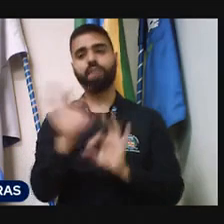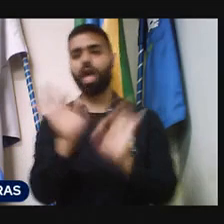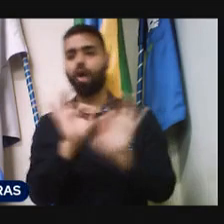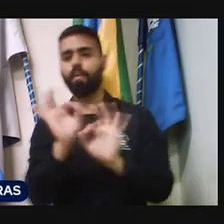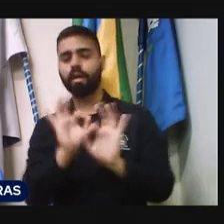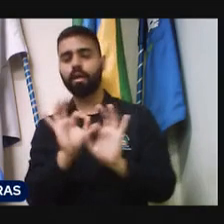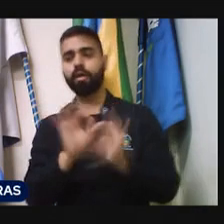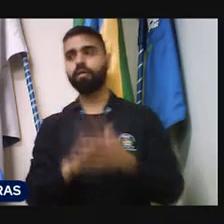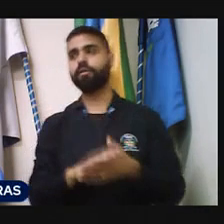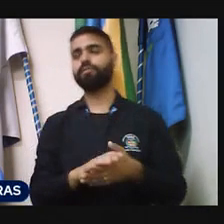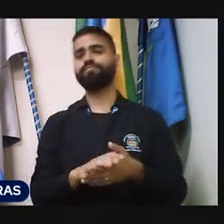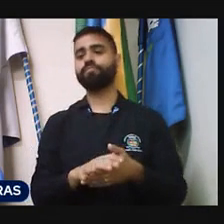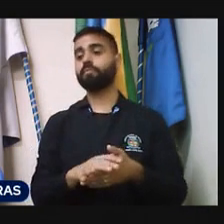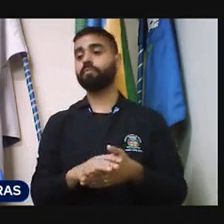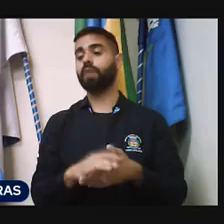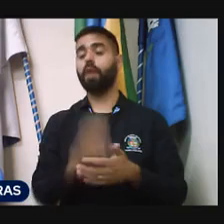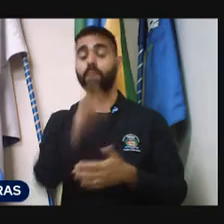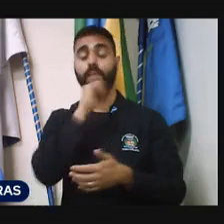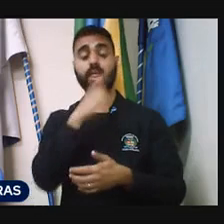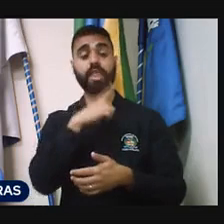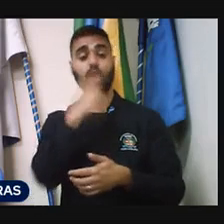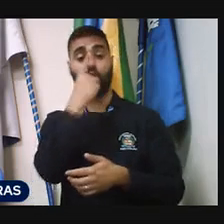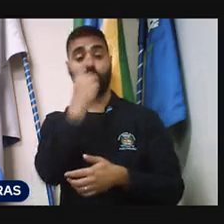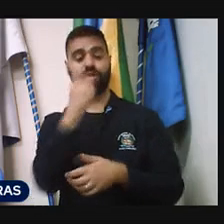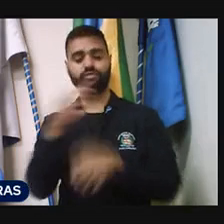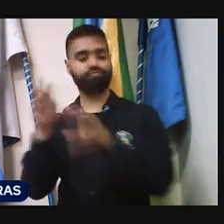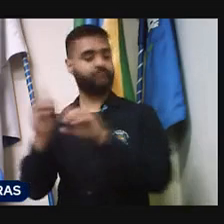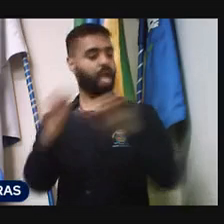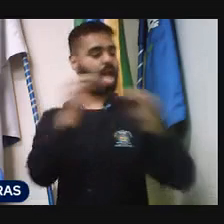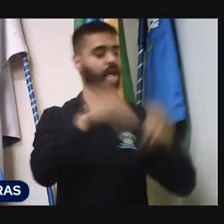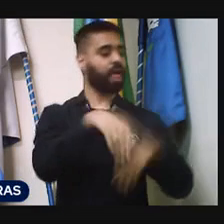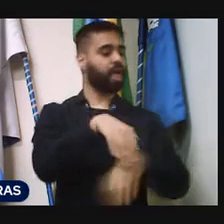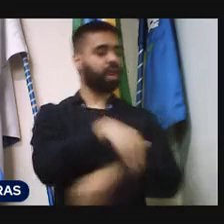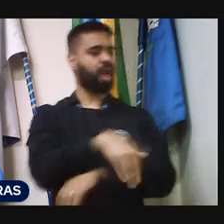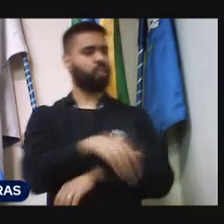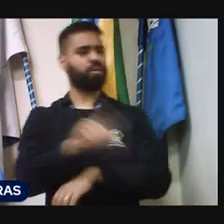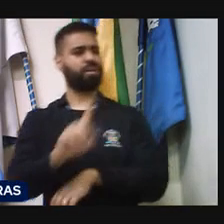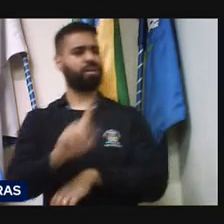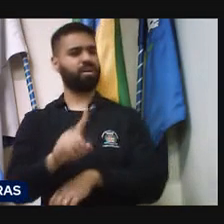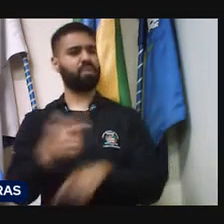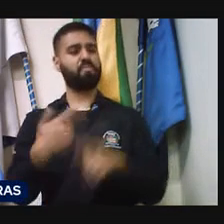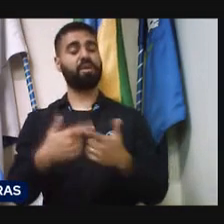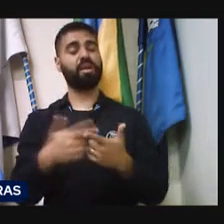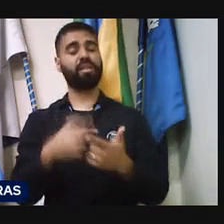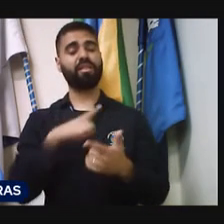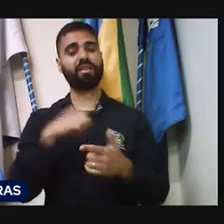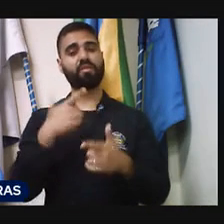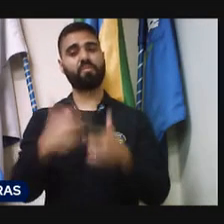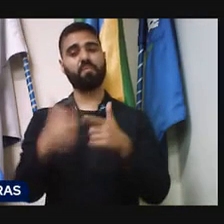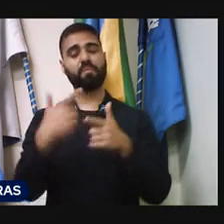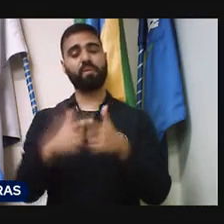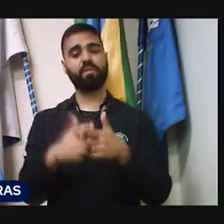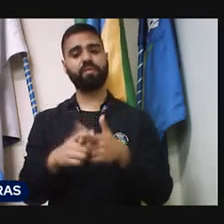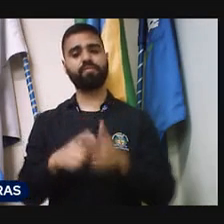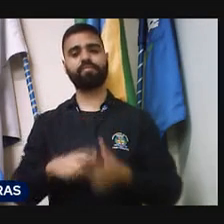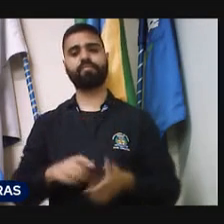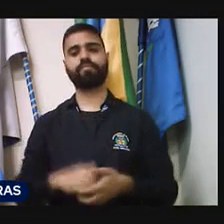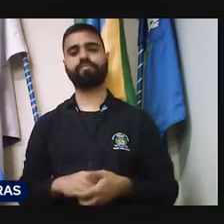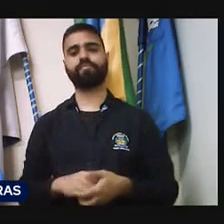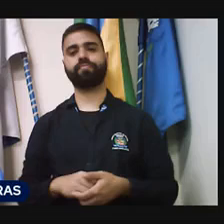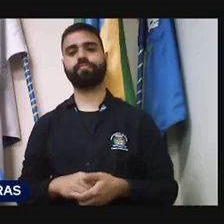ajuste que não joga esse lixo na Rua Brigadeiro de as costas porque tá trazendo muito transtorno